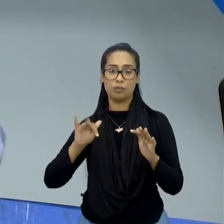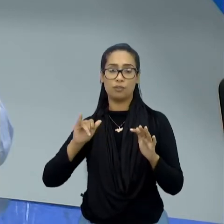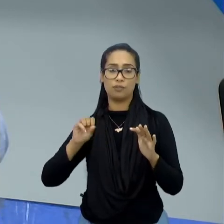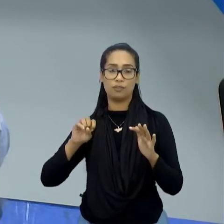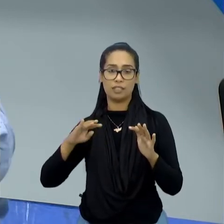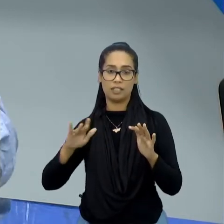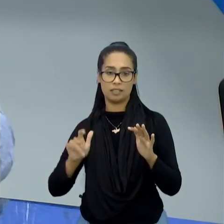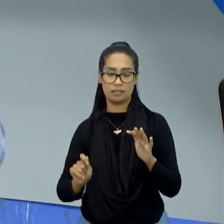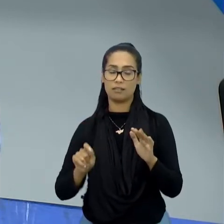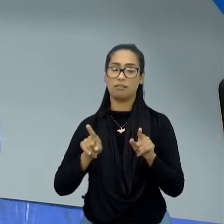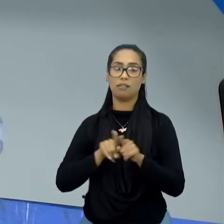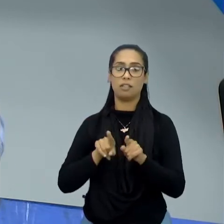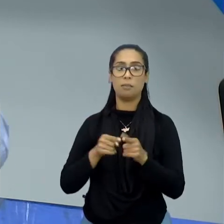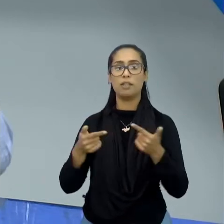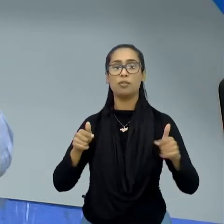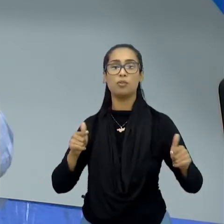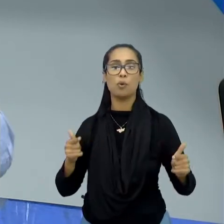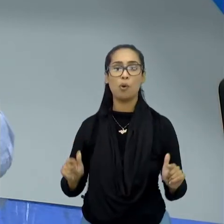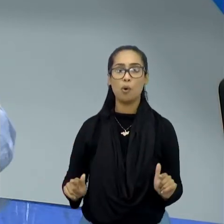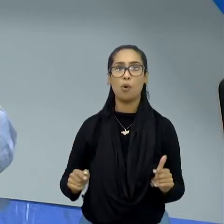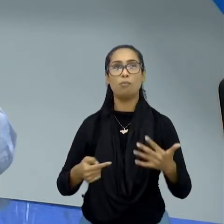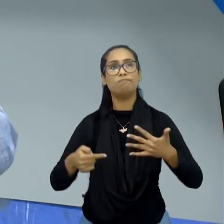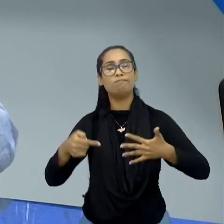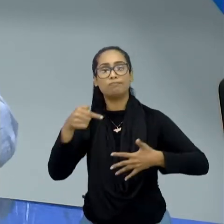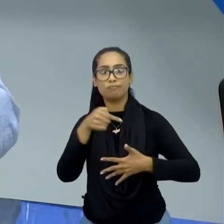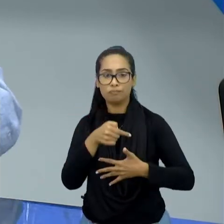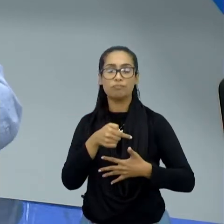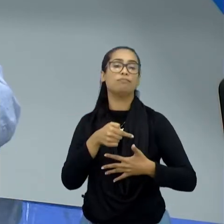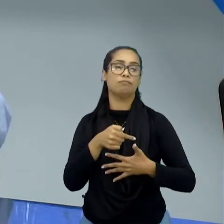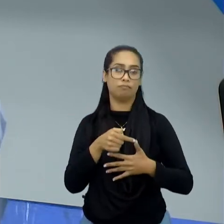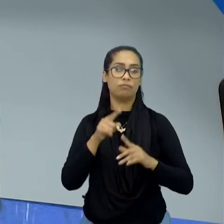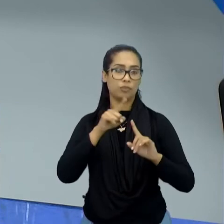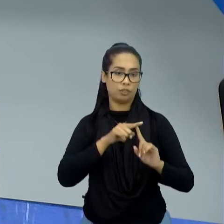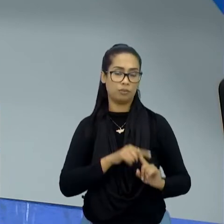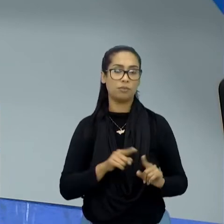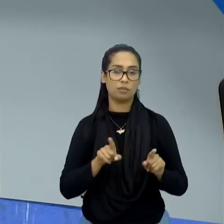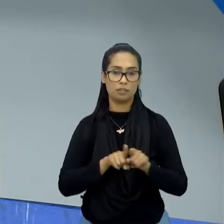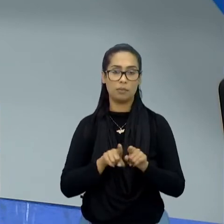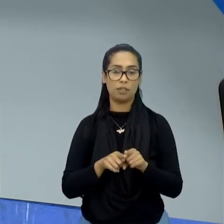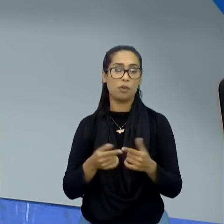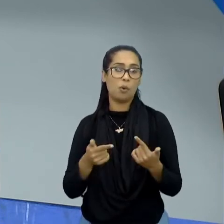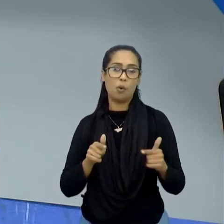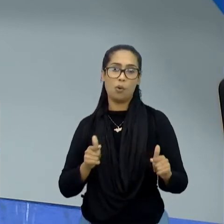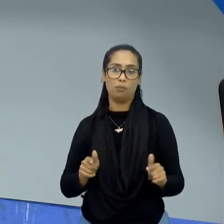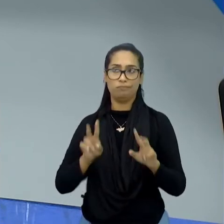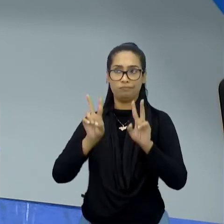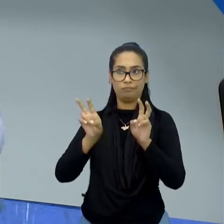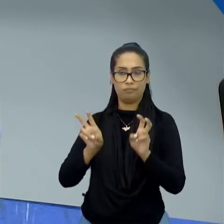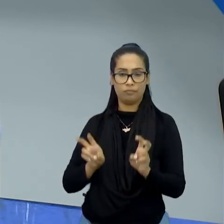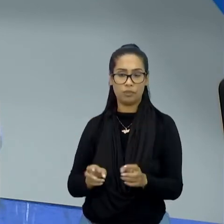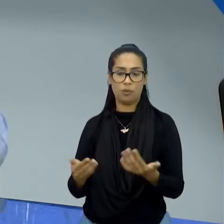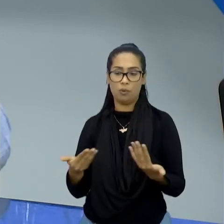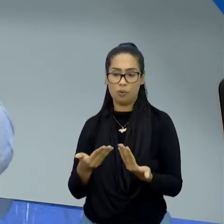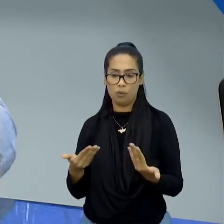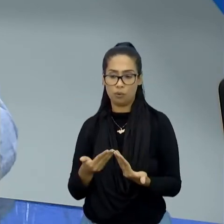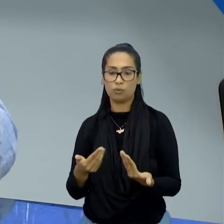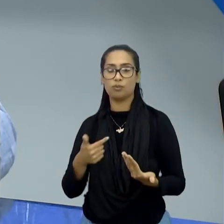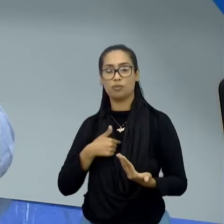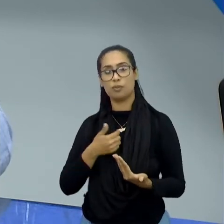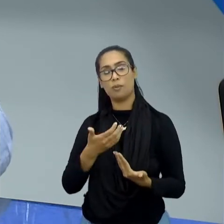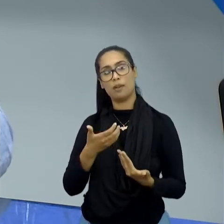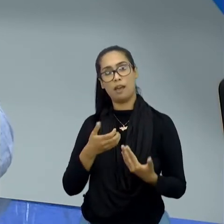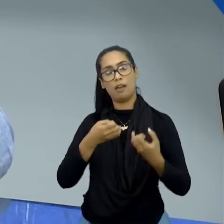termo usado em outros fenômenos também, né? Outra coisa também que eu queria dizer é que eu não vou fazer aqui